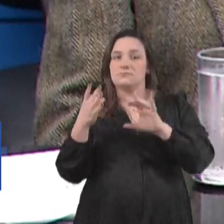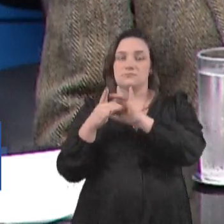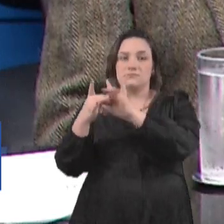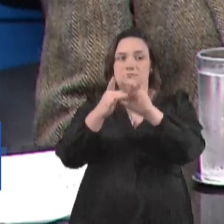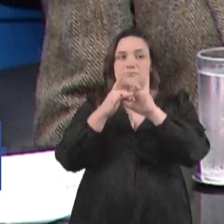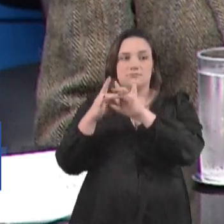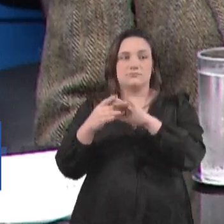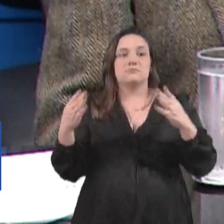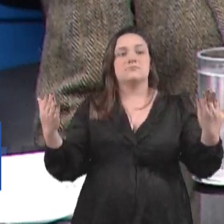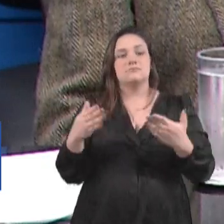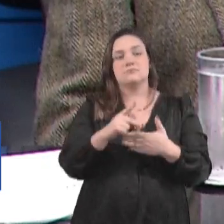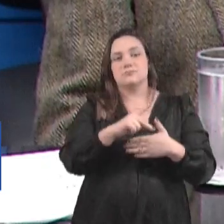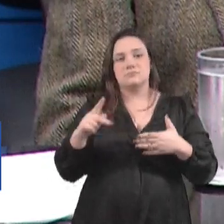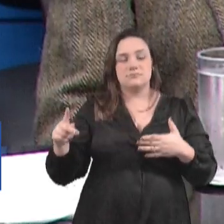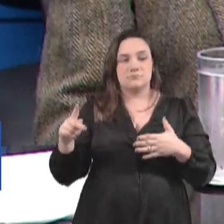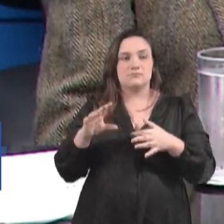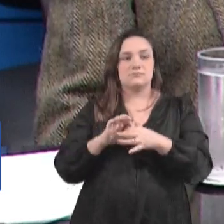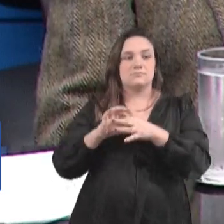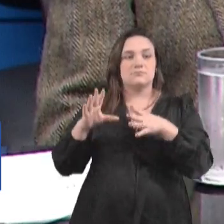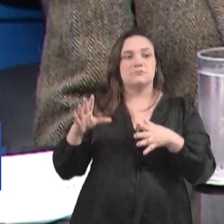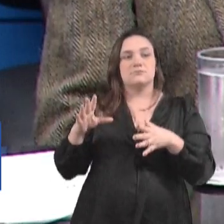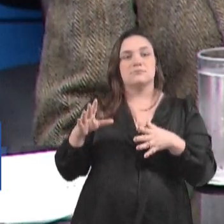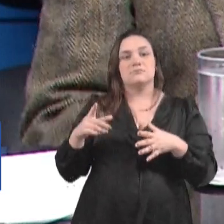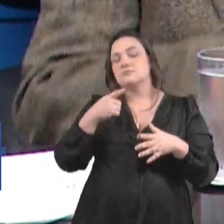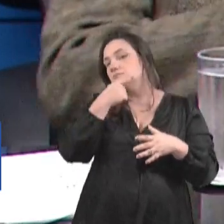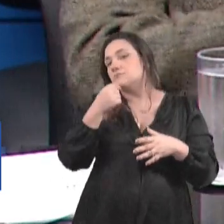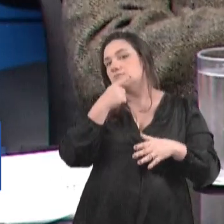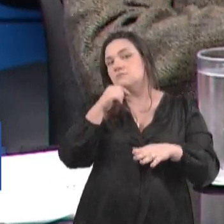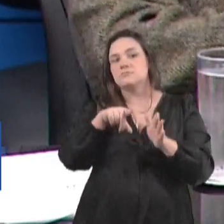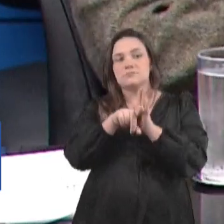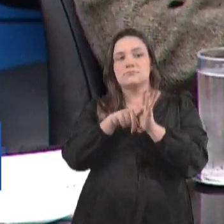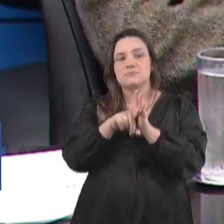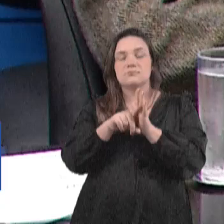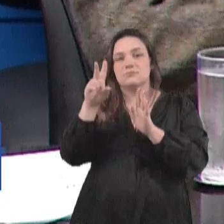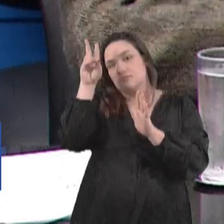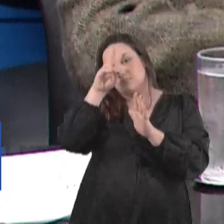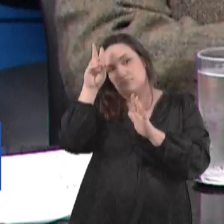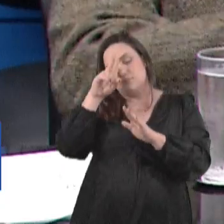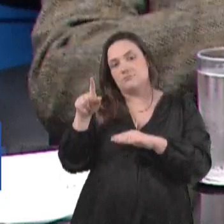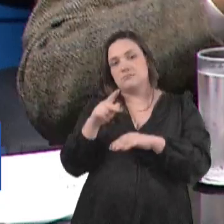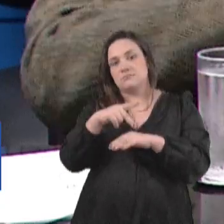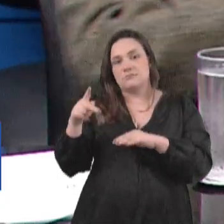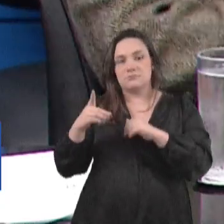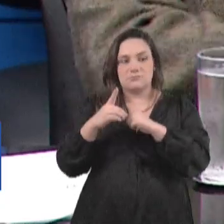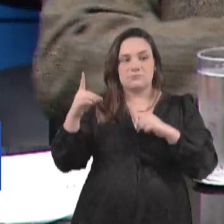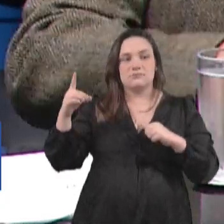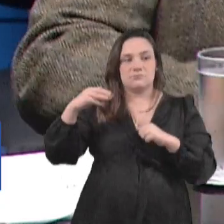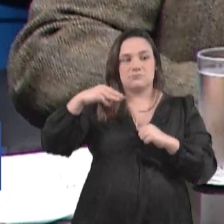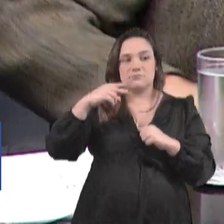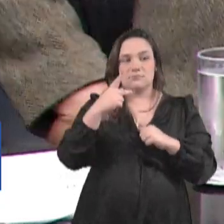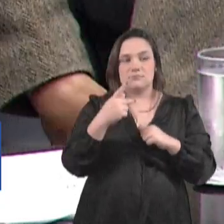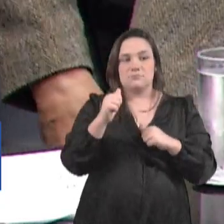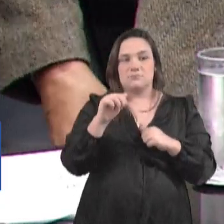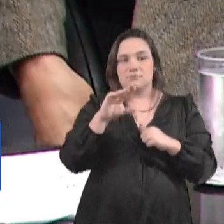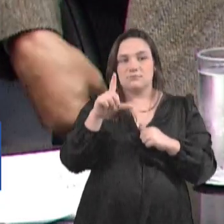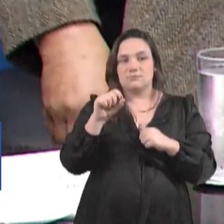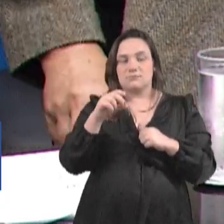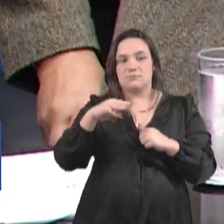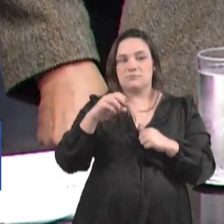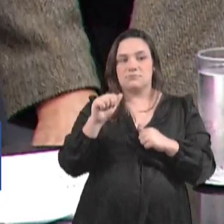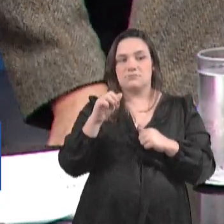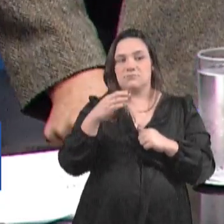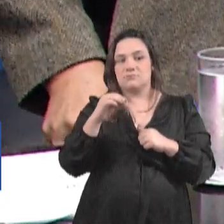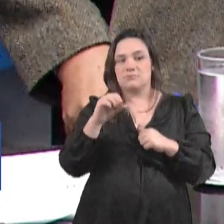esta presidência concede a palavra ao historiador, professor doutor Paulo Marcos Esselim,